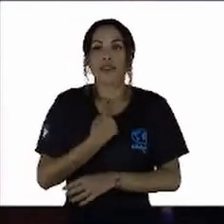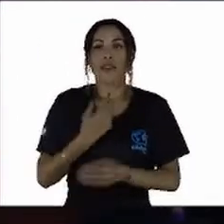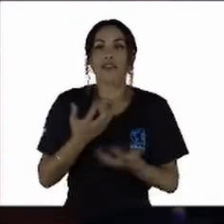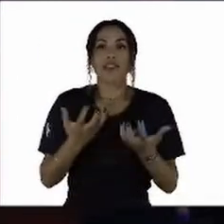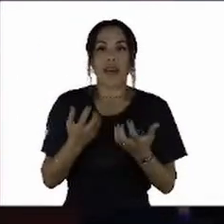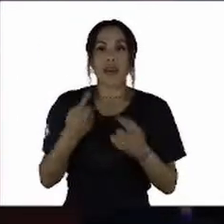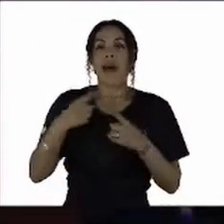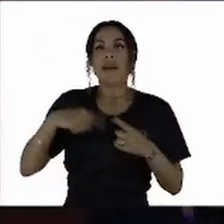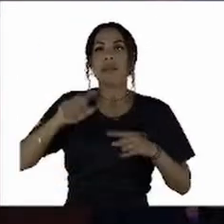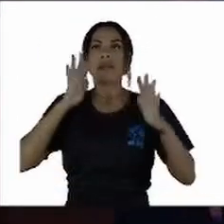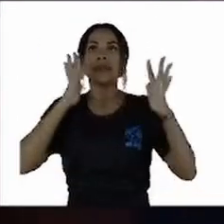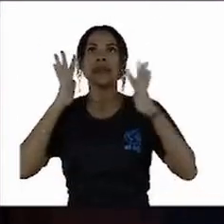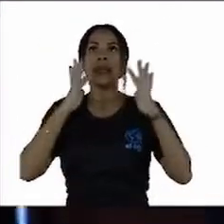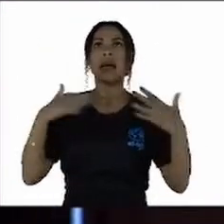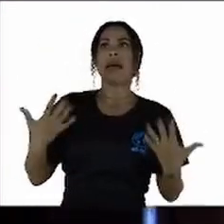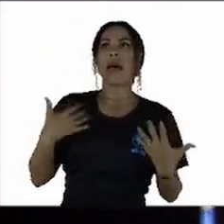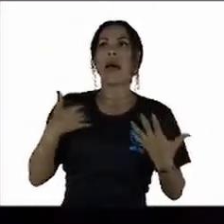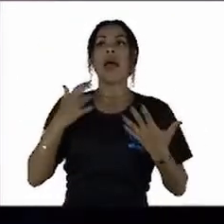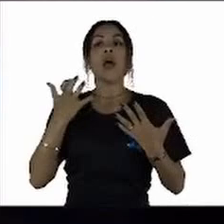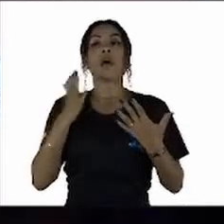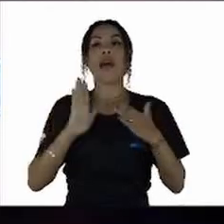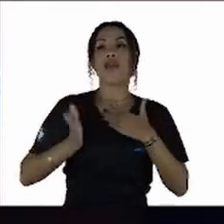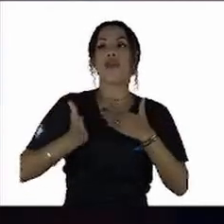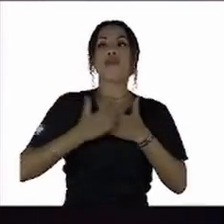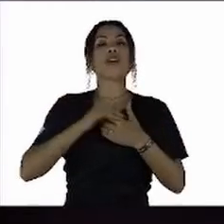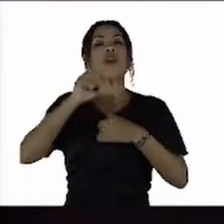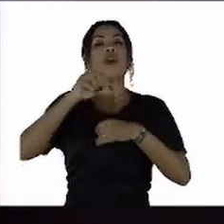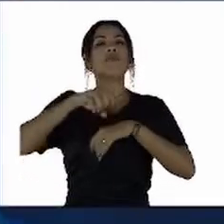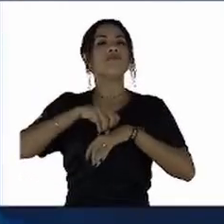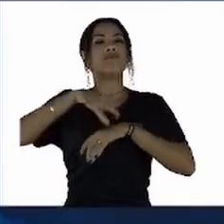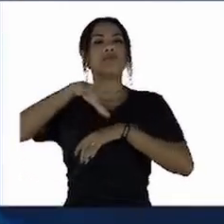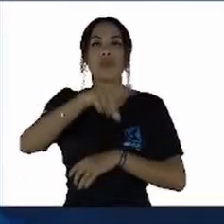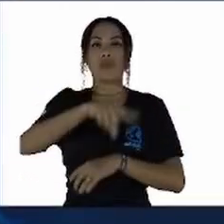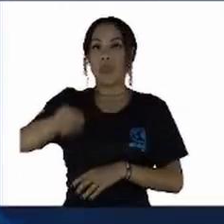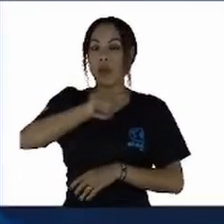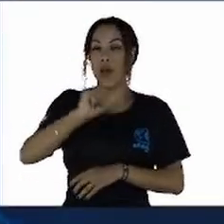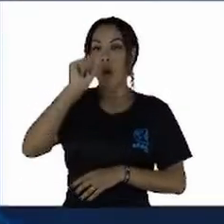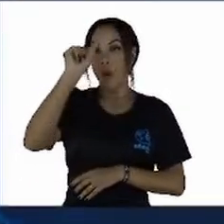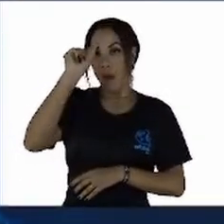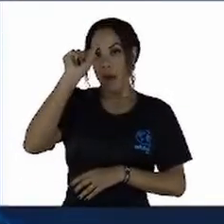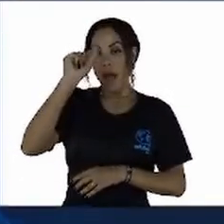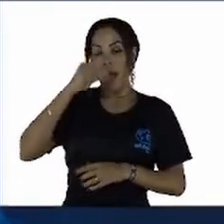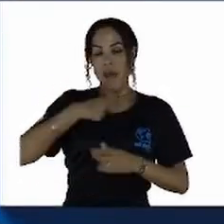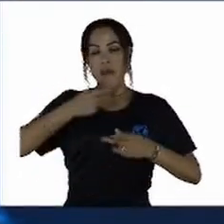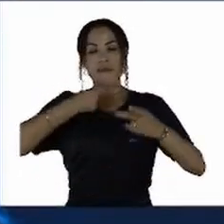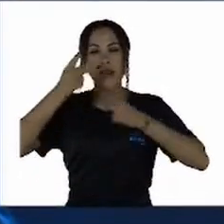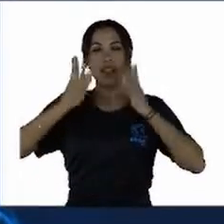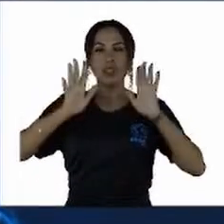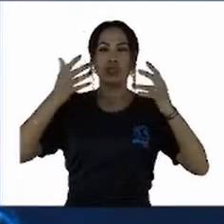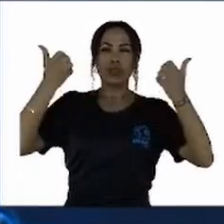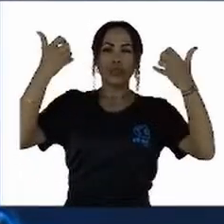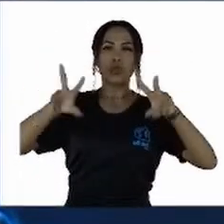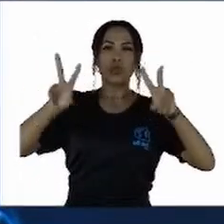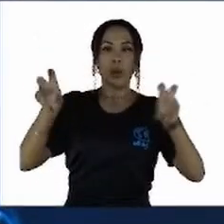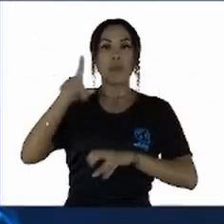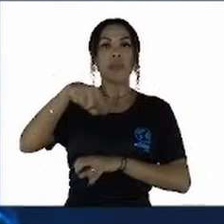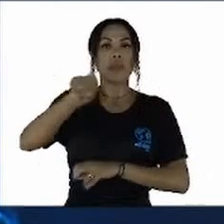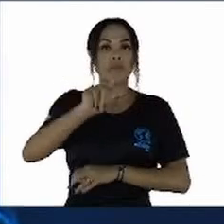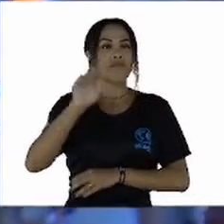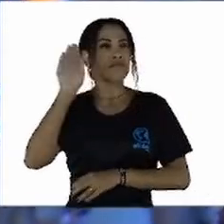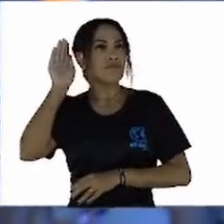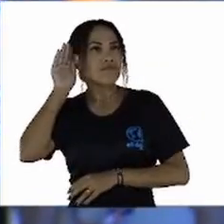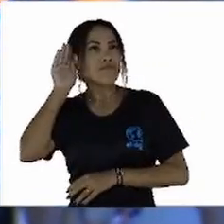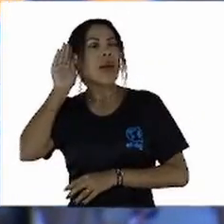que a gente fica nesse dilema. Mas eu só queria fechar com a simples mensagem, que é o seguinte, eu falei um pouco sobre isso. Escutem os pais,